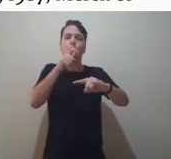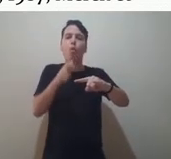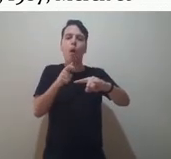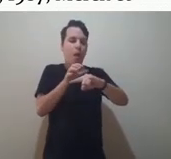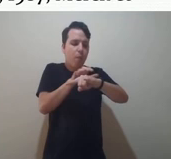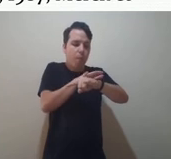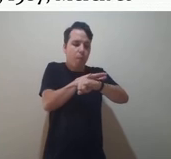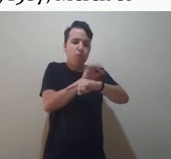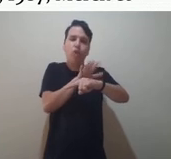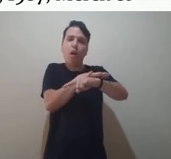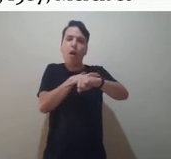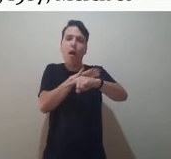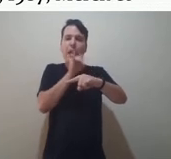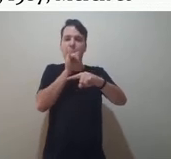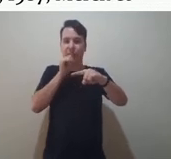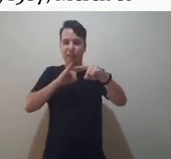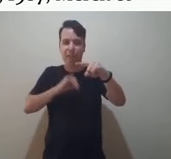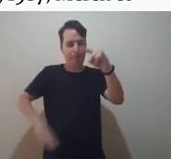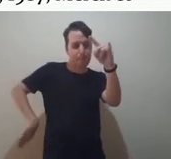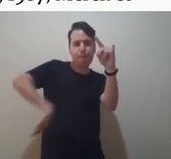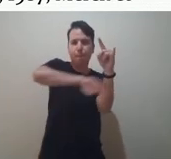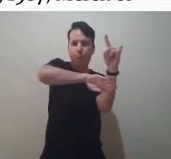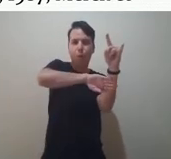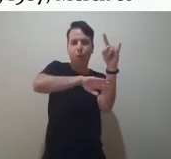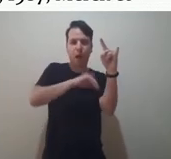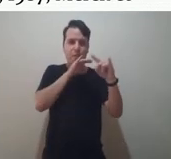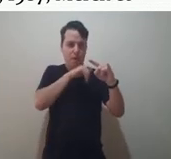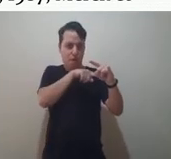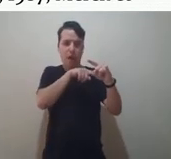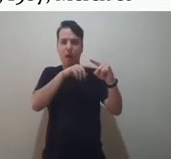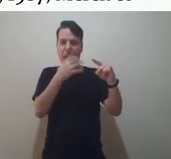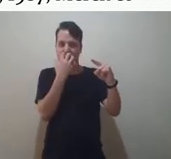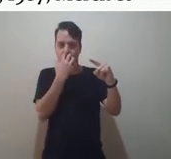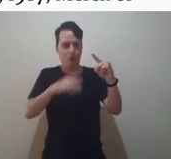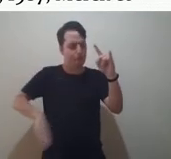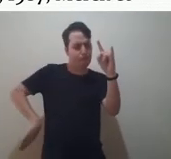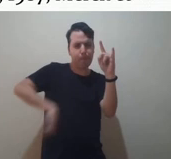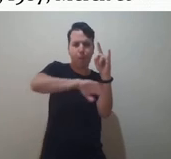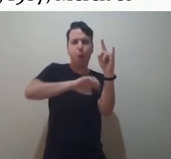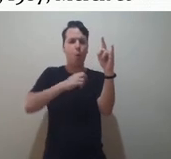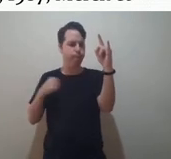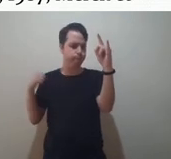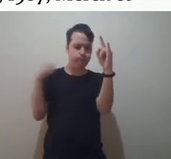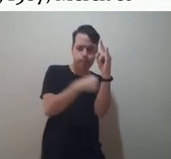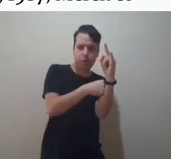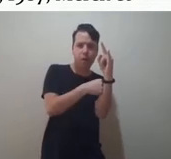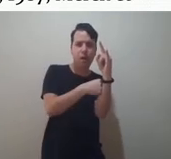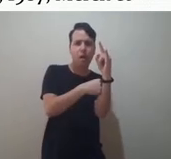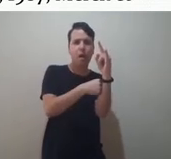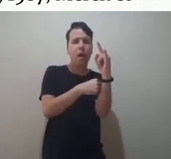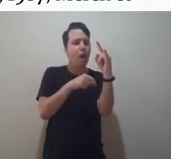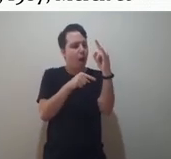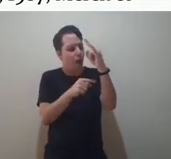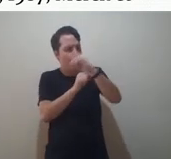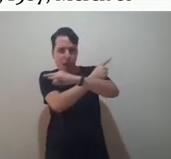superfície. Se você for pensar, se uma pessoa dá um chute ou um soco num cachorro,